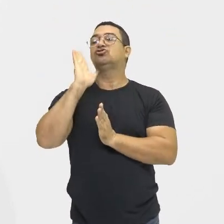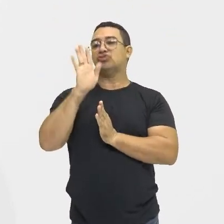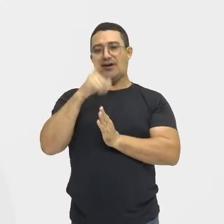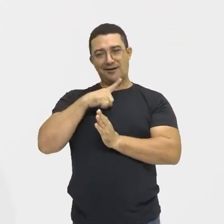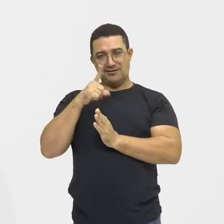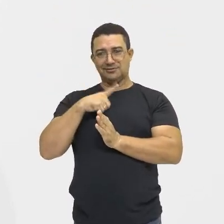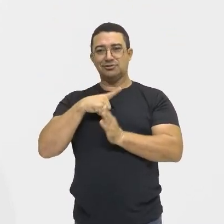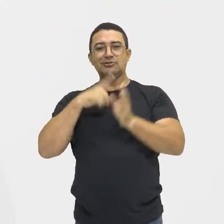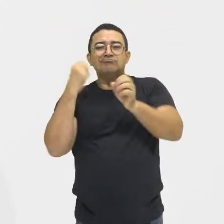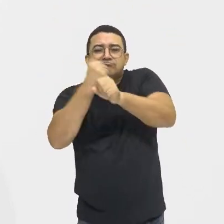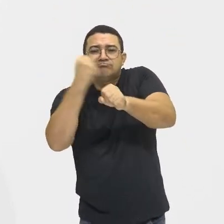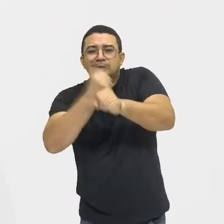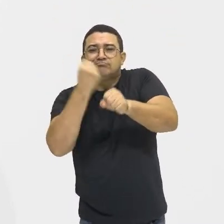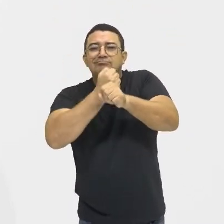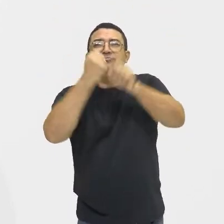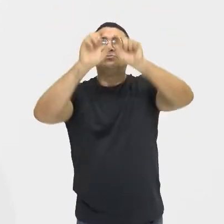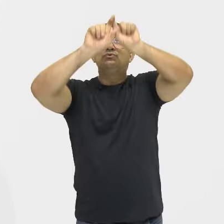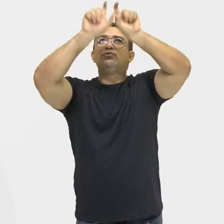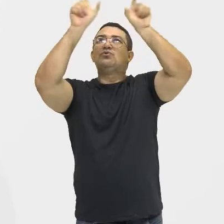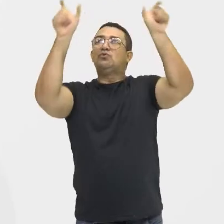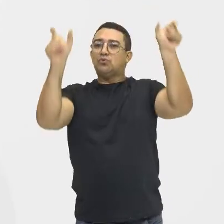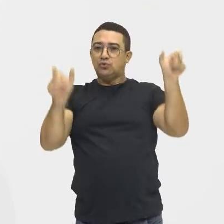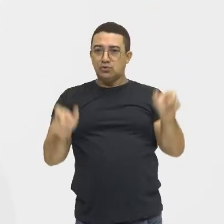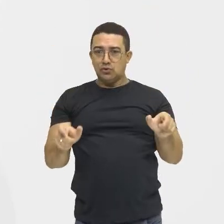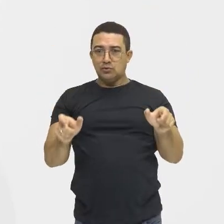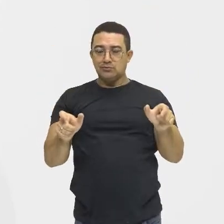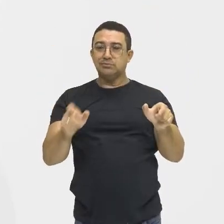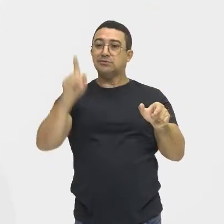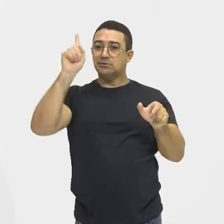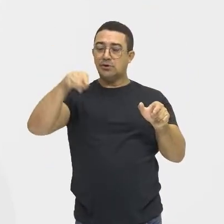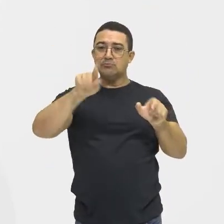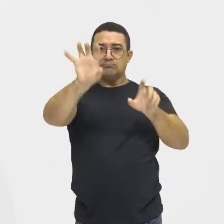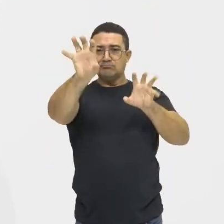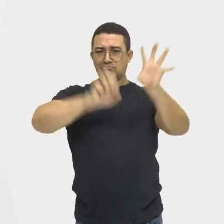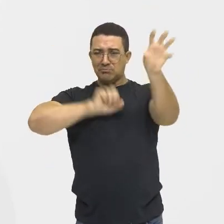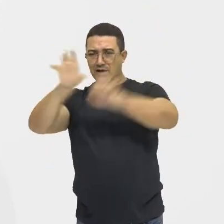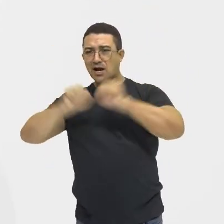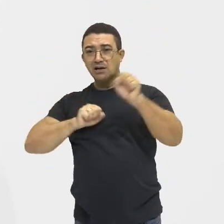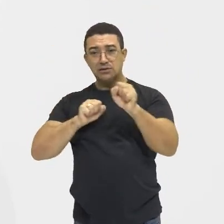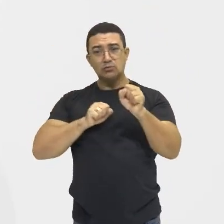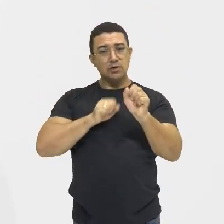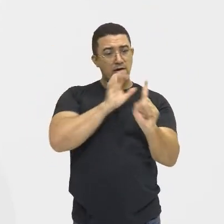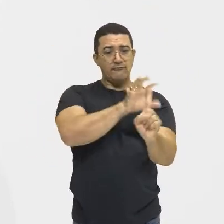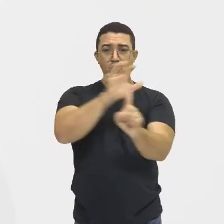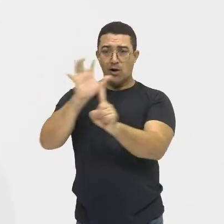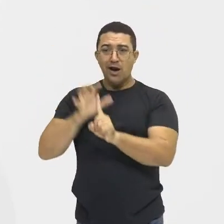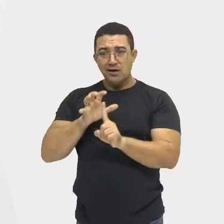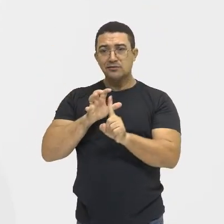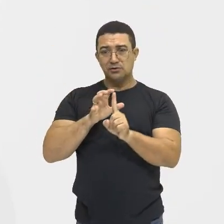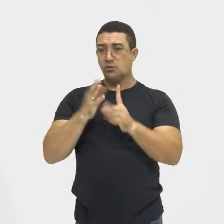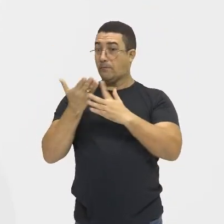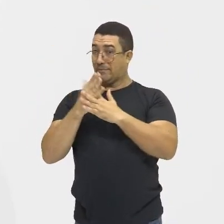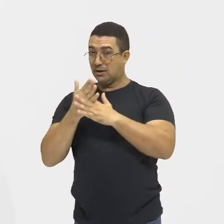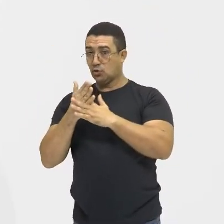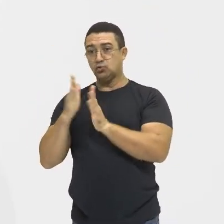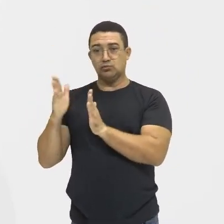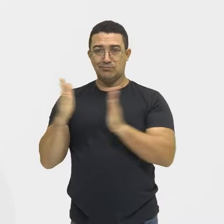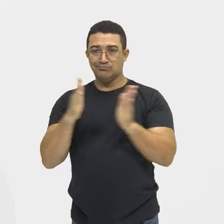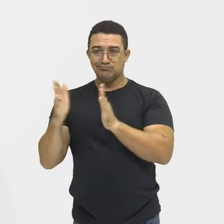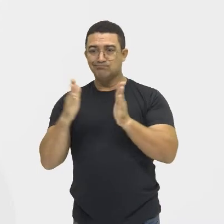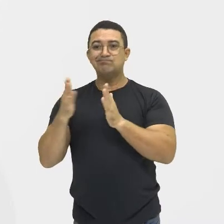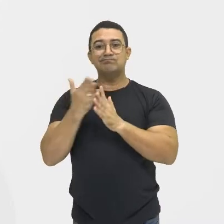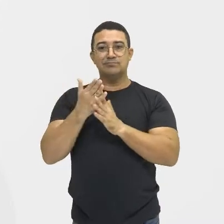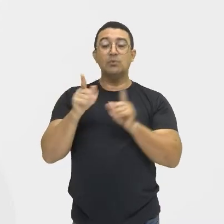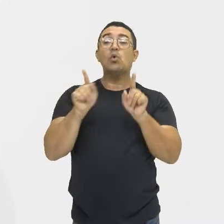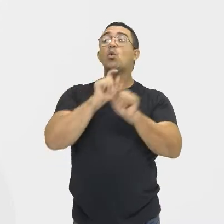vão se apropriar, eles vão pegar essa influência e trazer para esse período barroco. Nós temos um outro sentido aqui, como